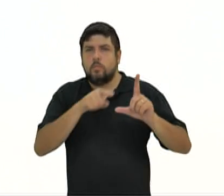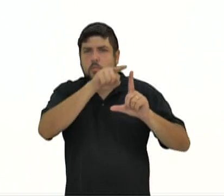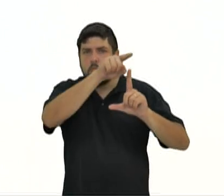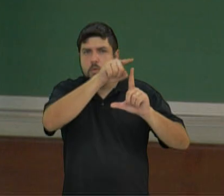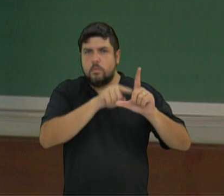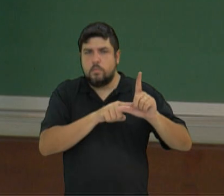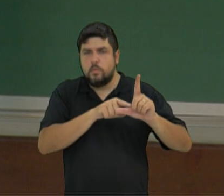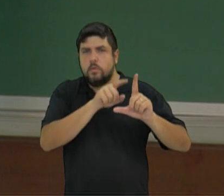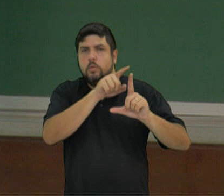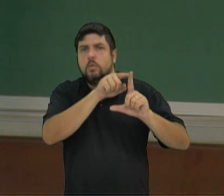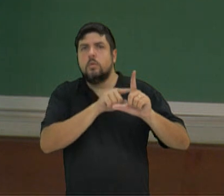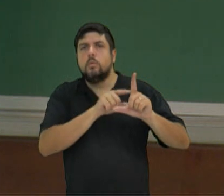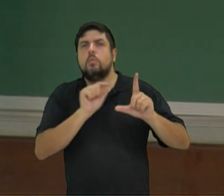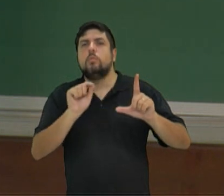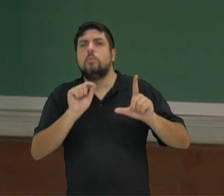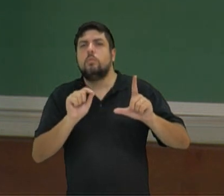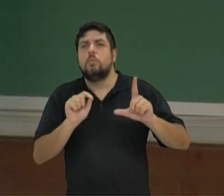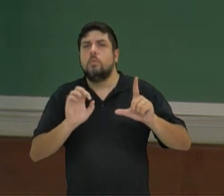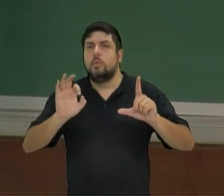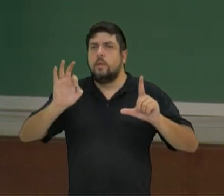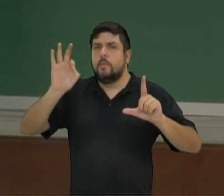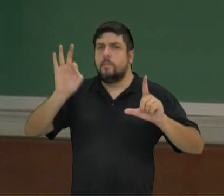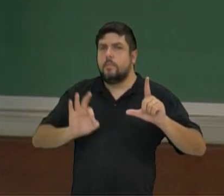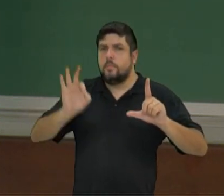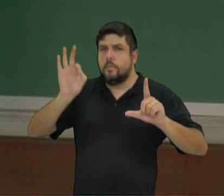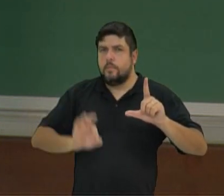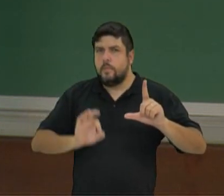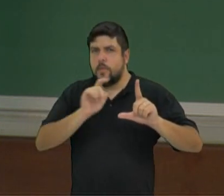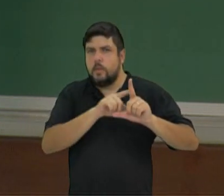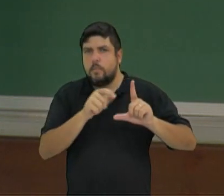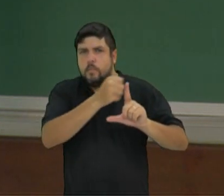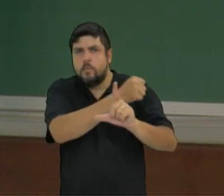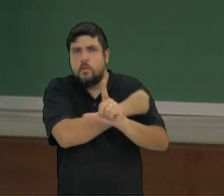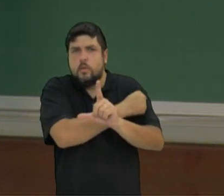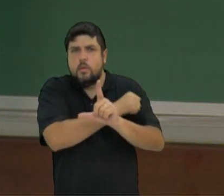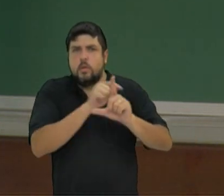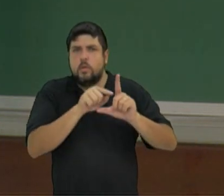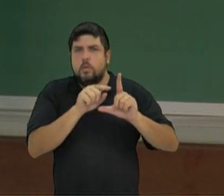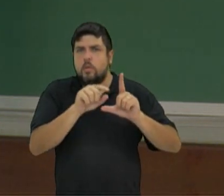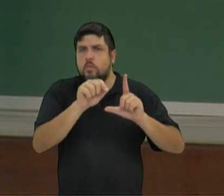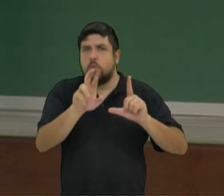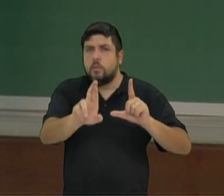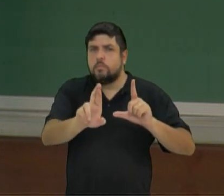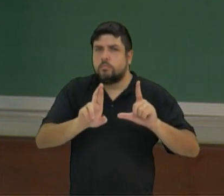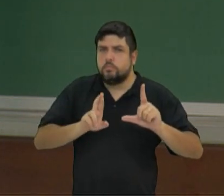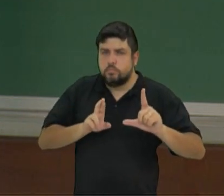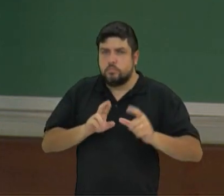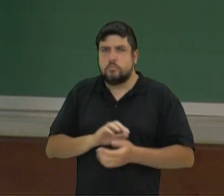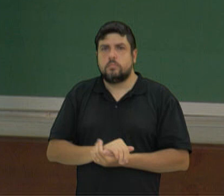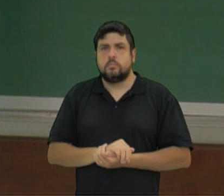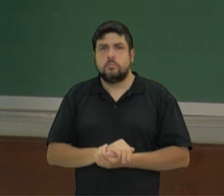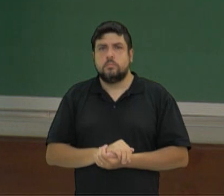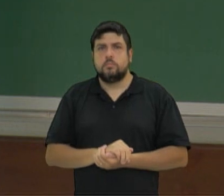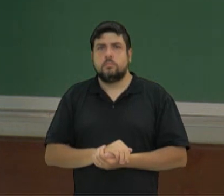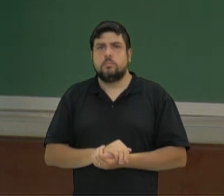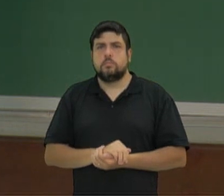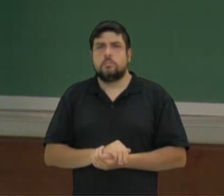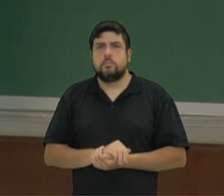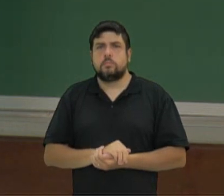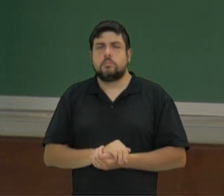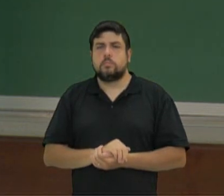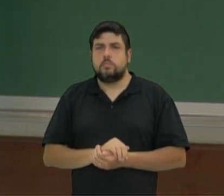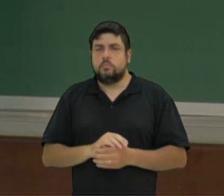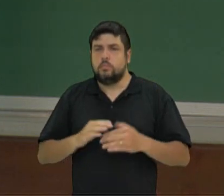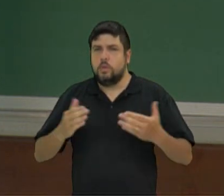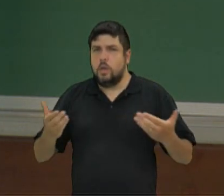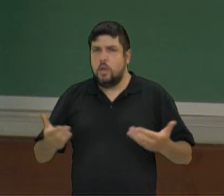é o percentual de alunos, né, de estudantes que responderam a essa pesquisa. Então eu